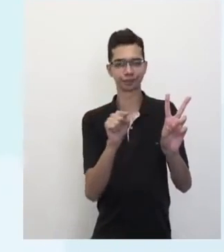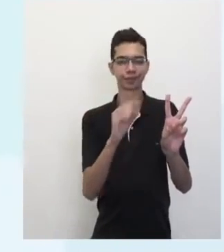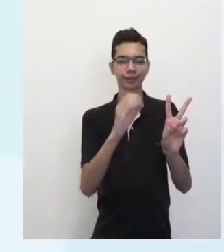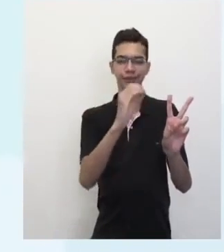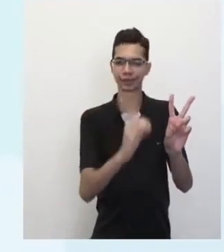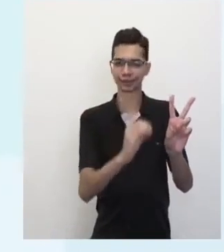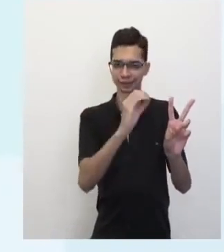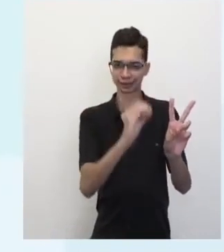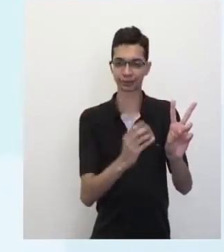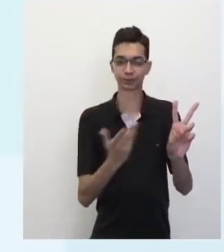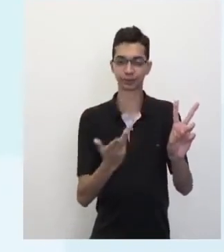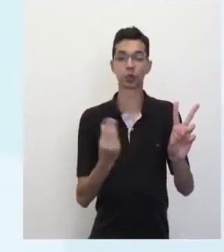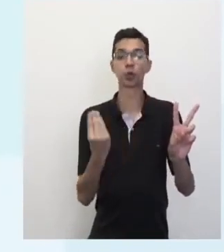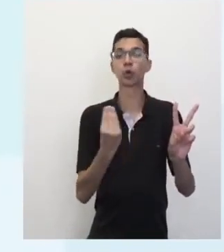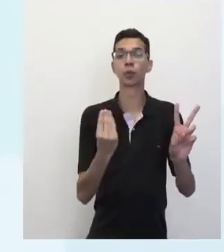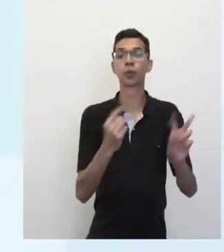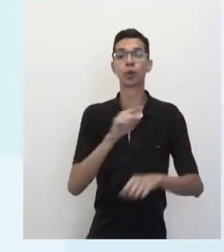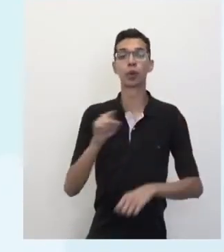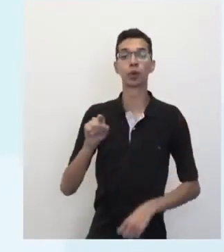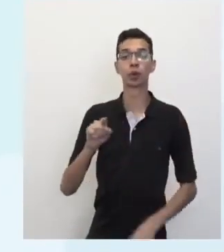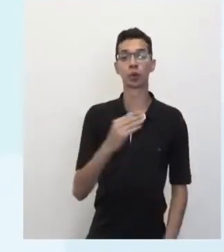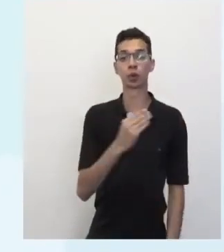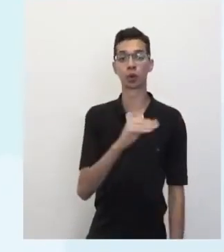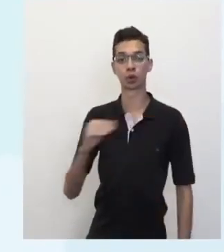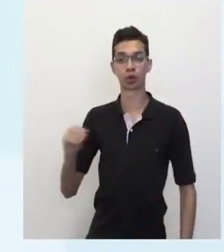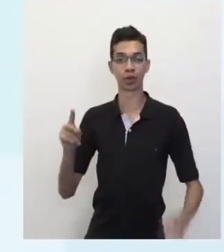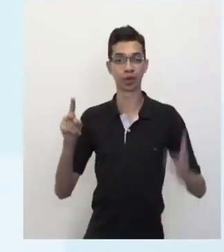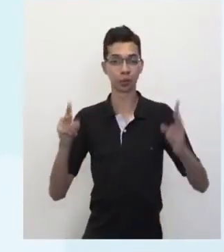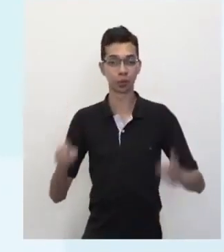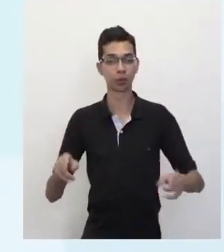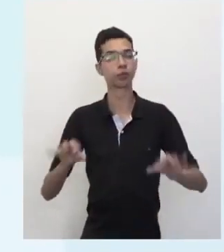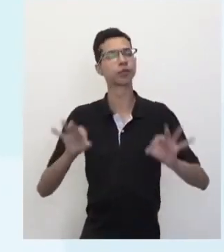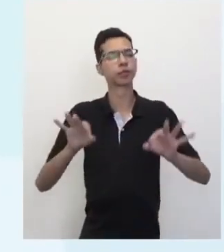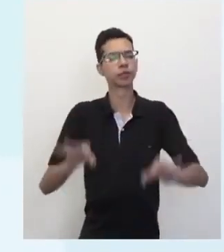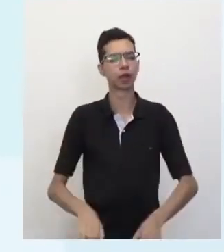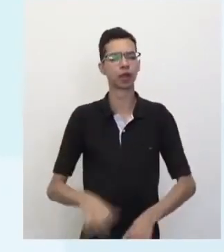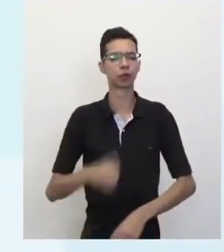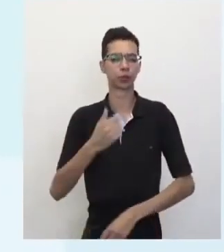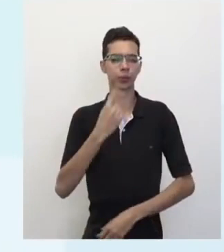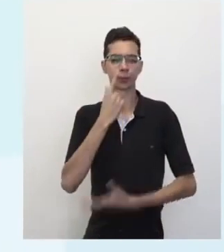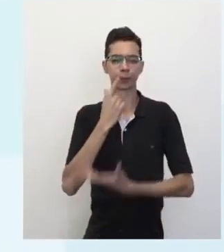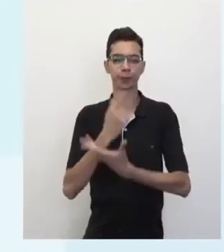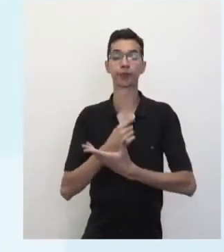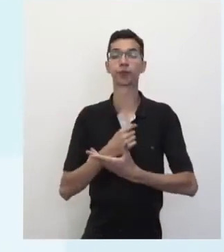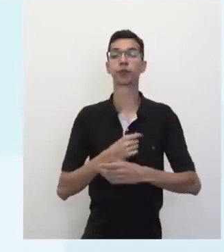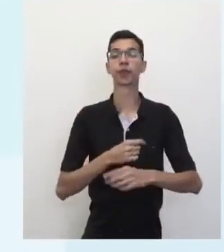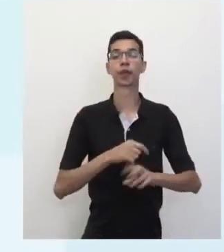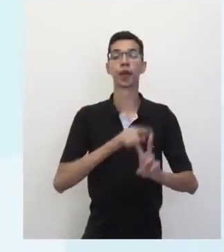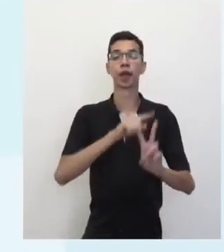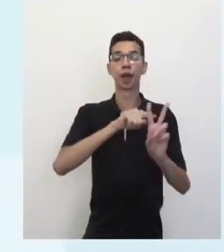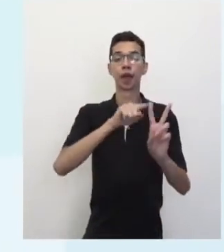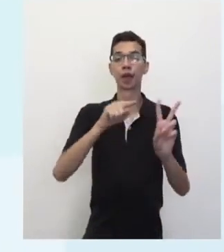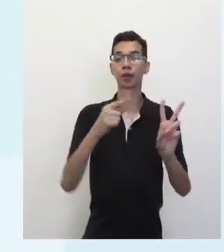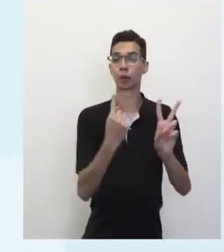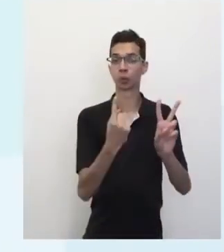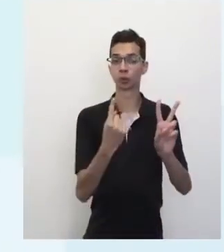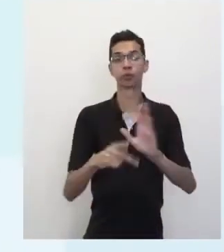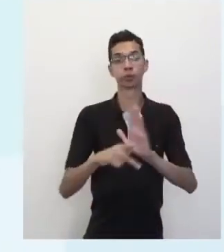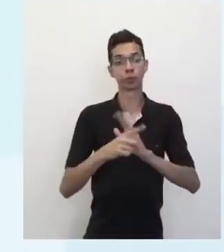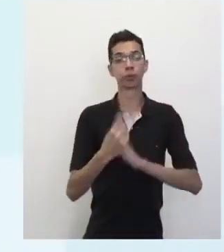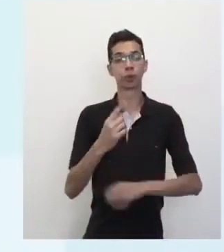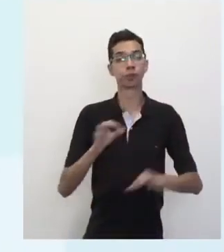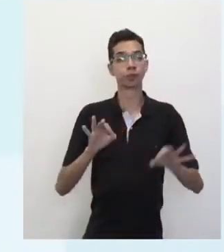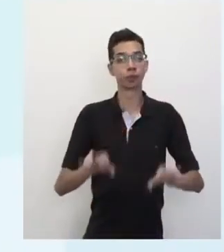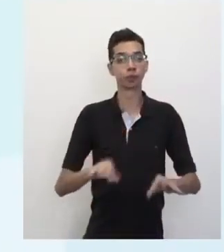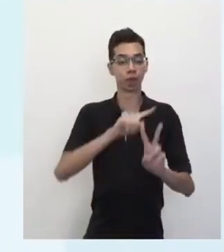como eu coloquei aqui, tá ok também. Olha lá, quem você respondeu, ó. Raiz quadrada de 1 é 1, raiz quadrada de 9 é